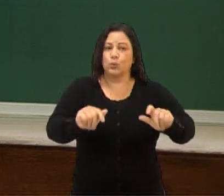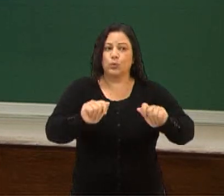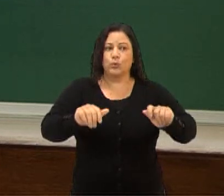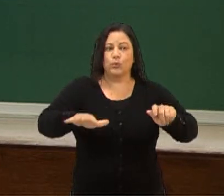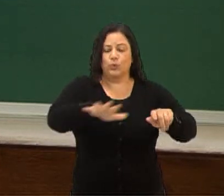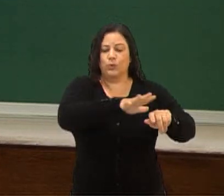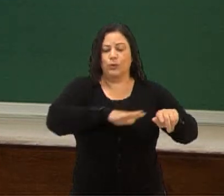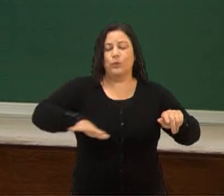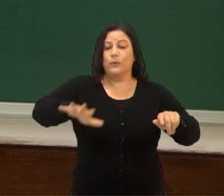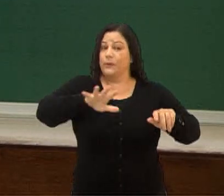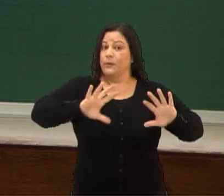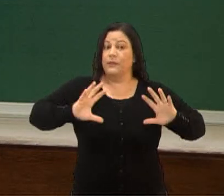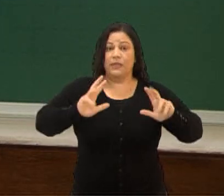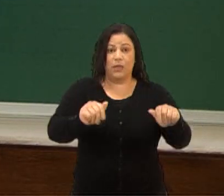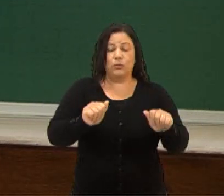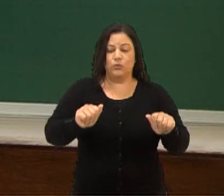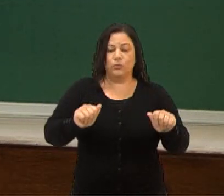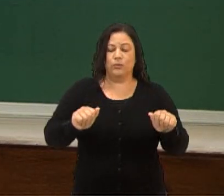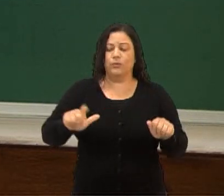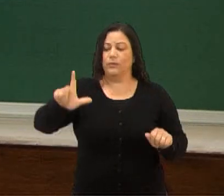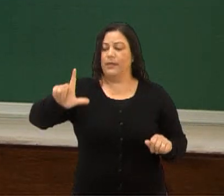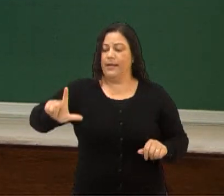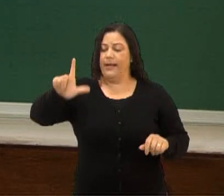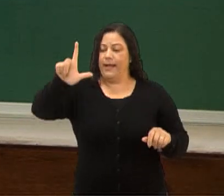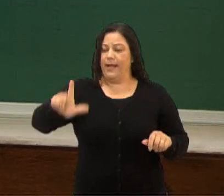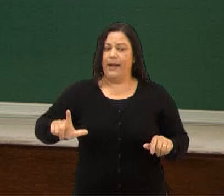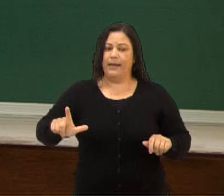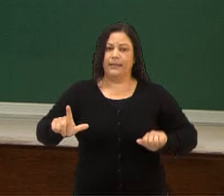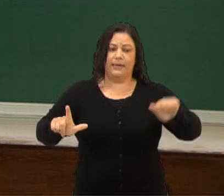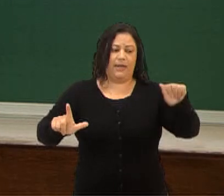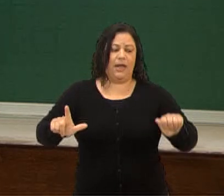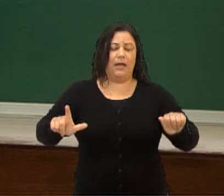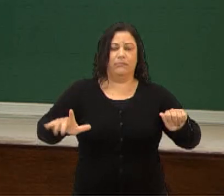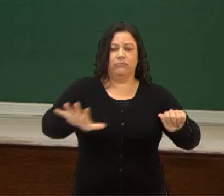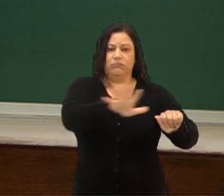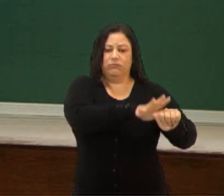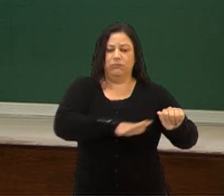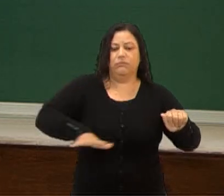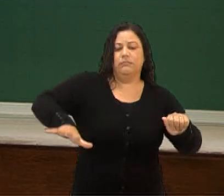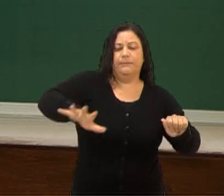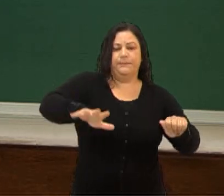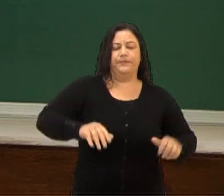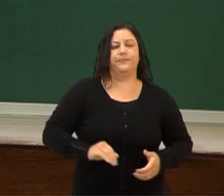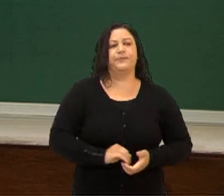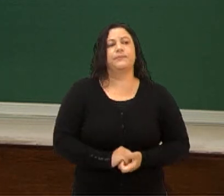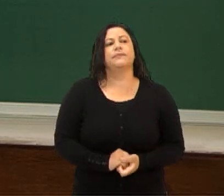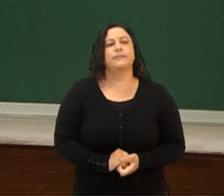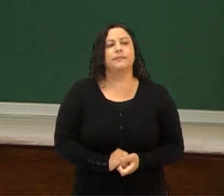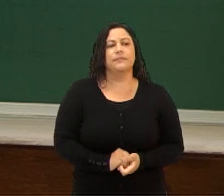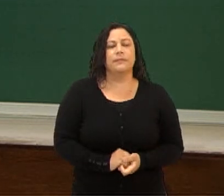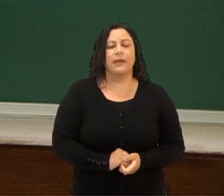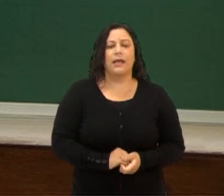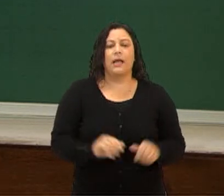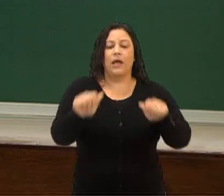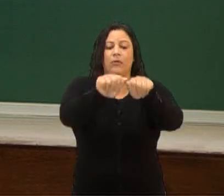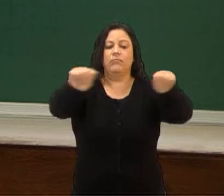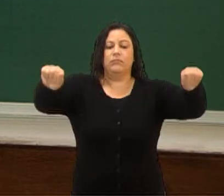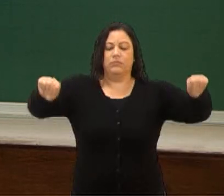faces laterais e pelas bases. Base inferior, base superior. A área total é a